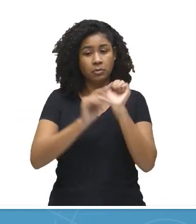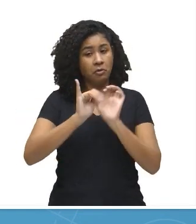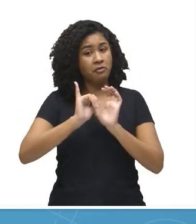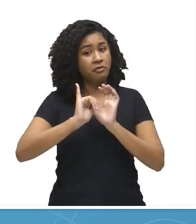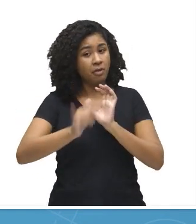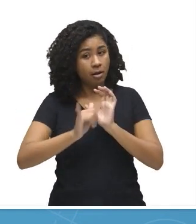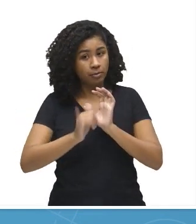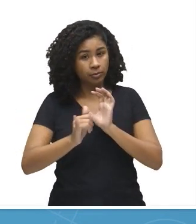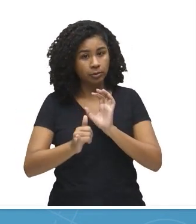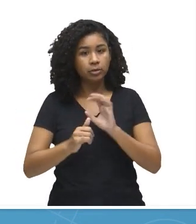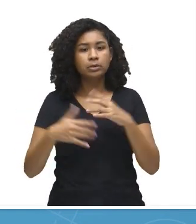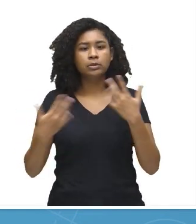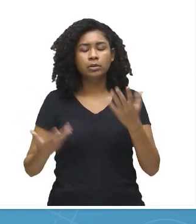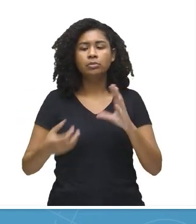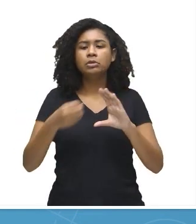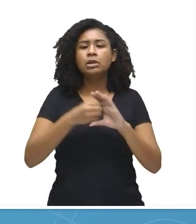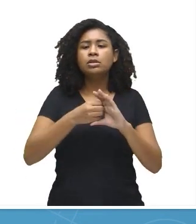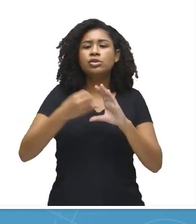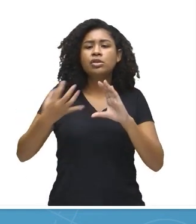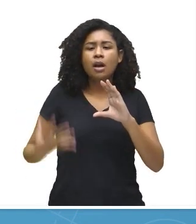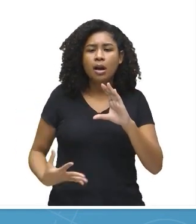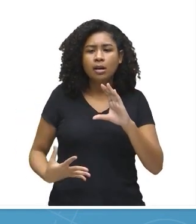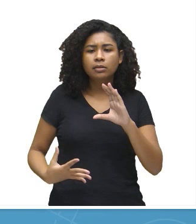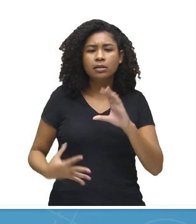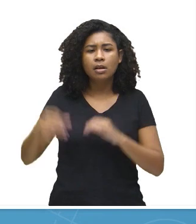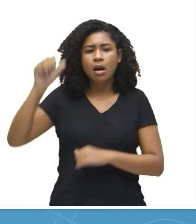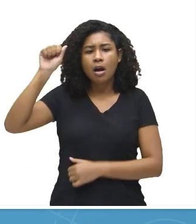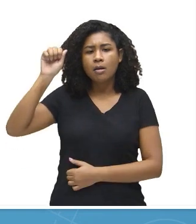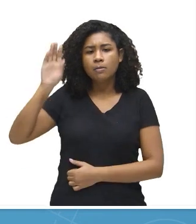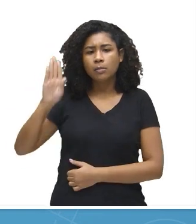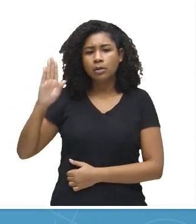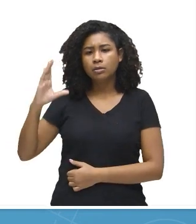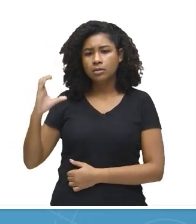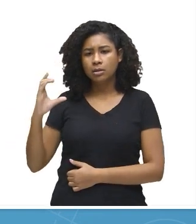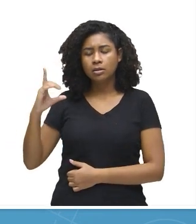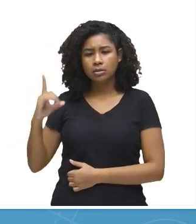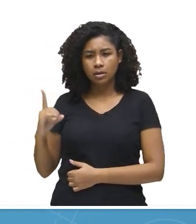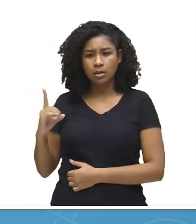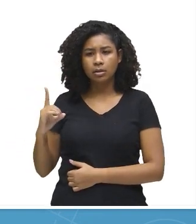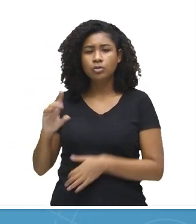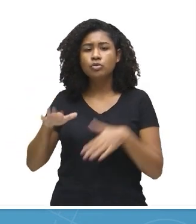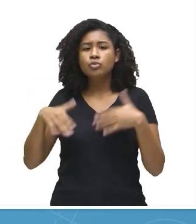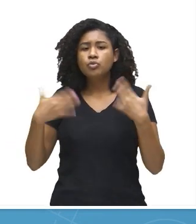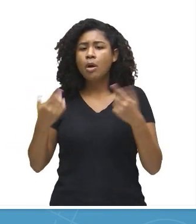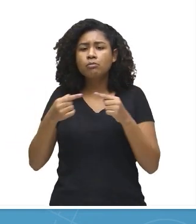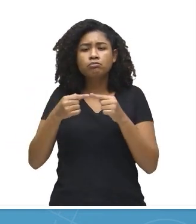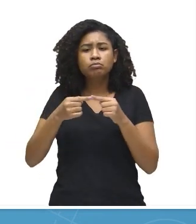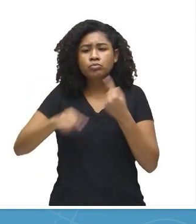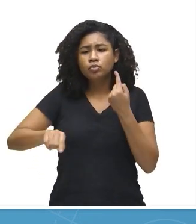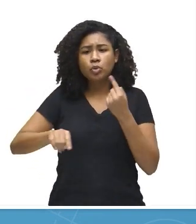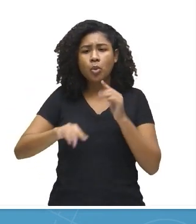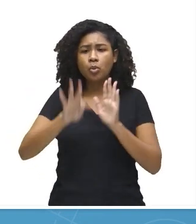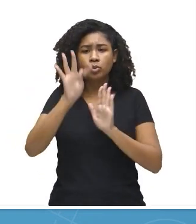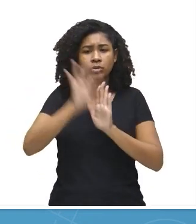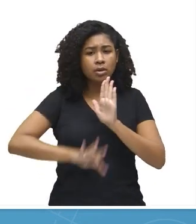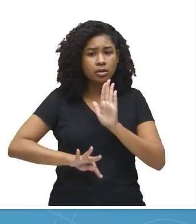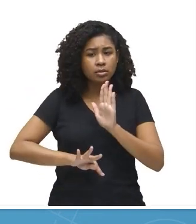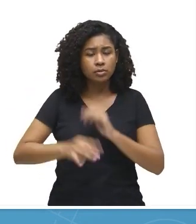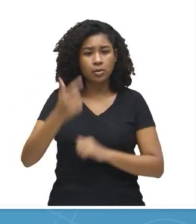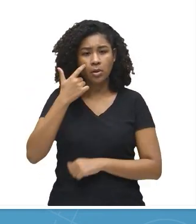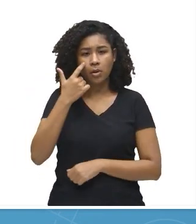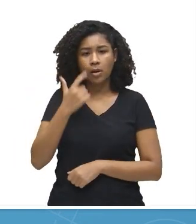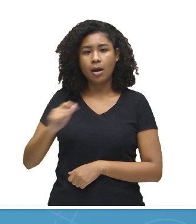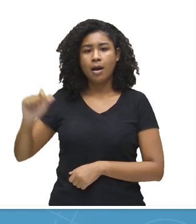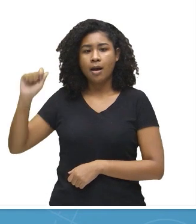seja, A, B, C, D, qual delas não se aplica ao texto lido? Então, na letra A, eu tenho texto